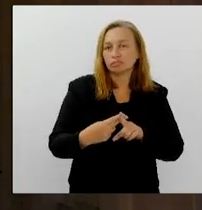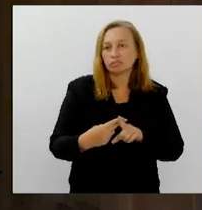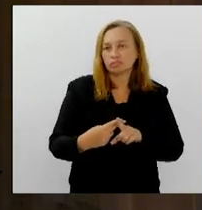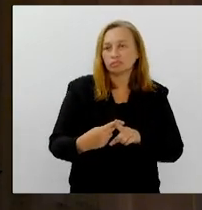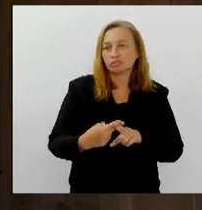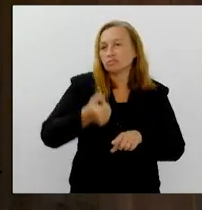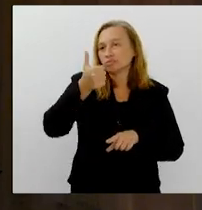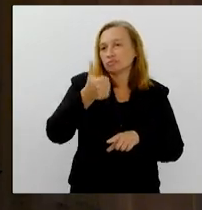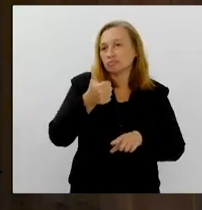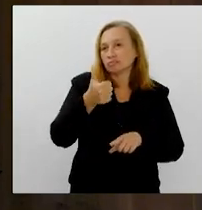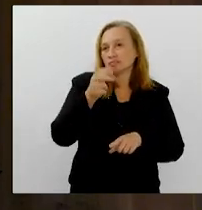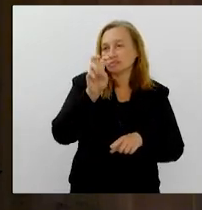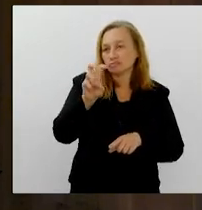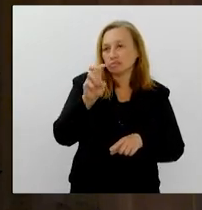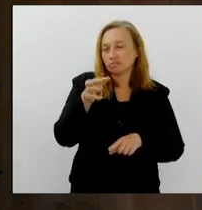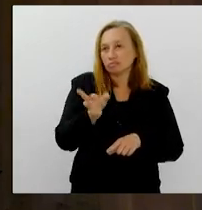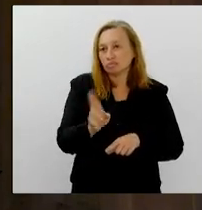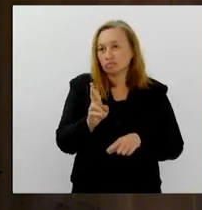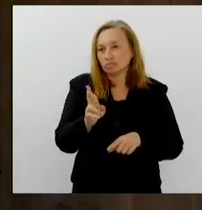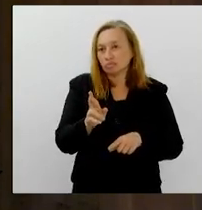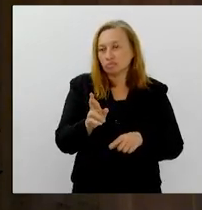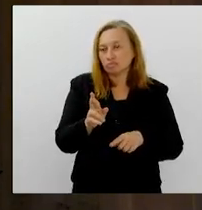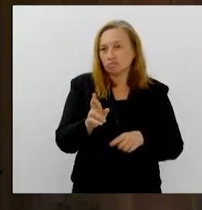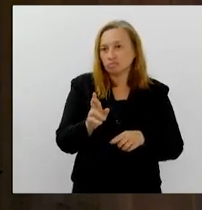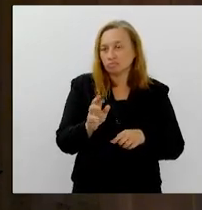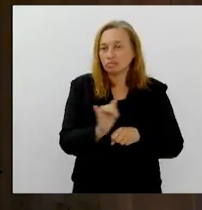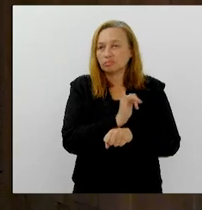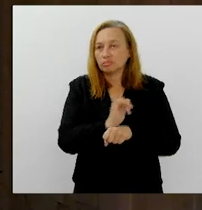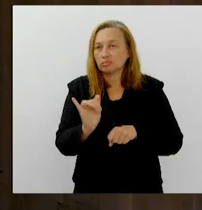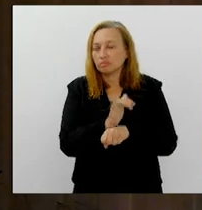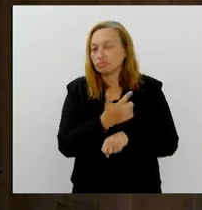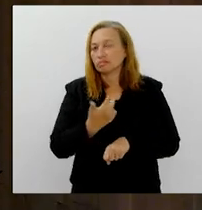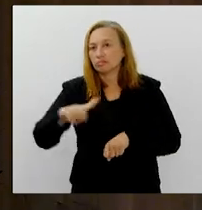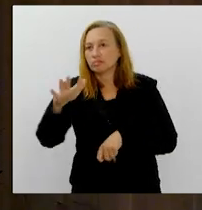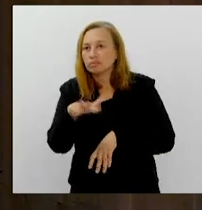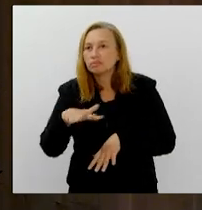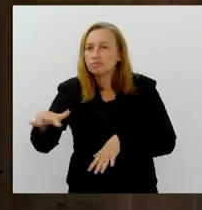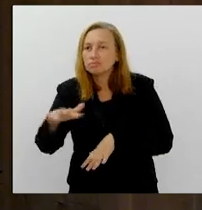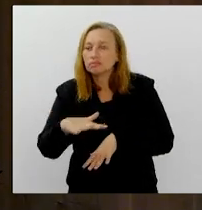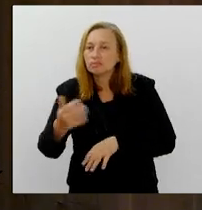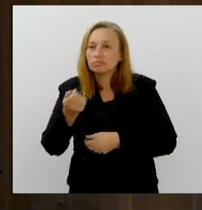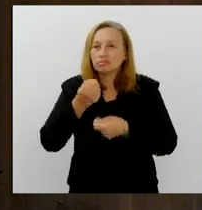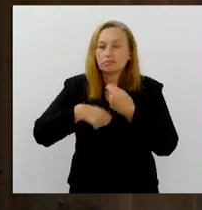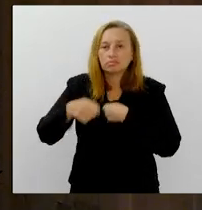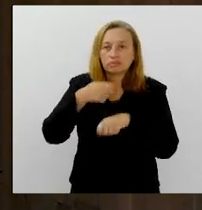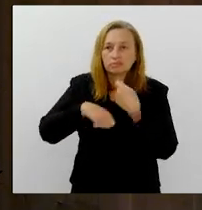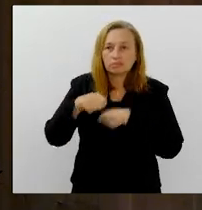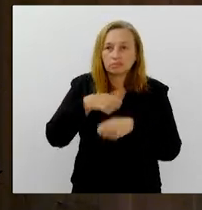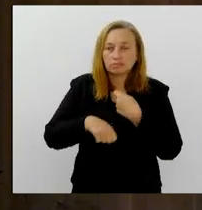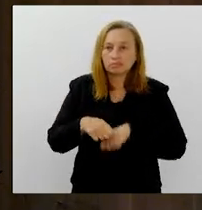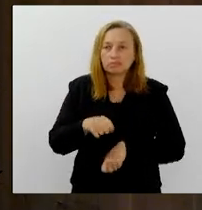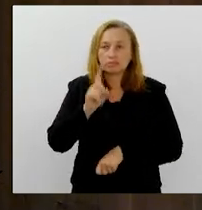quase R$ 5 e articula outras áreas da economia. Cultura é gastronomia,